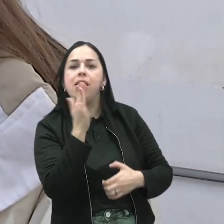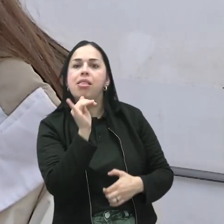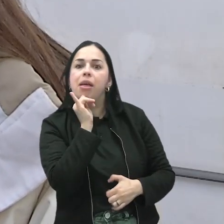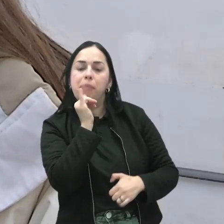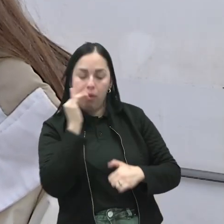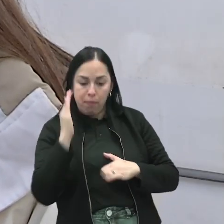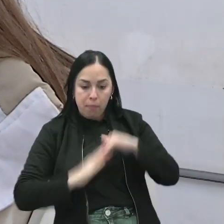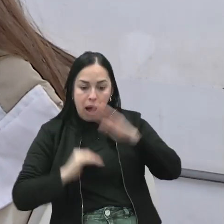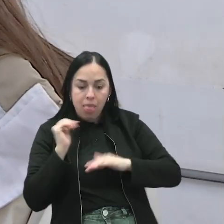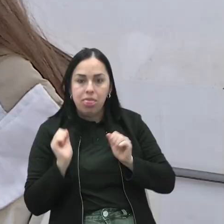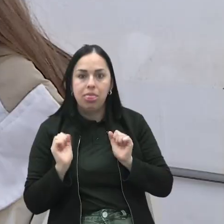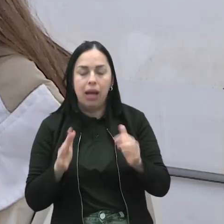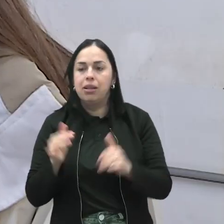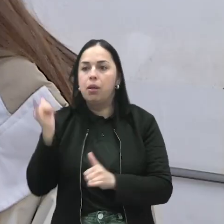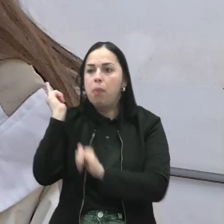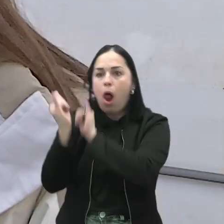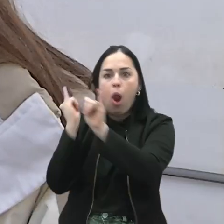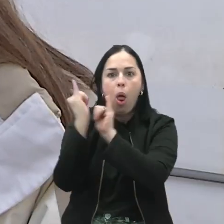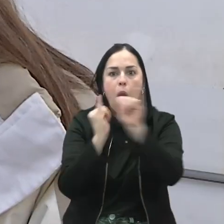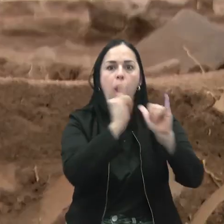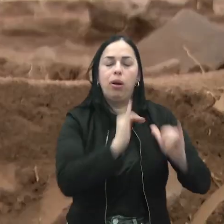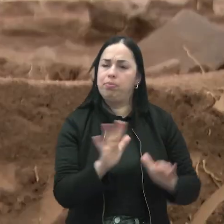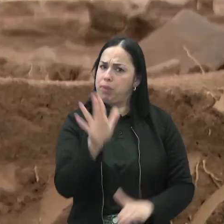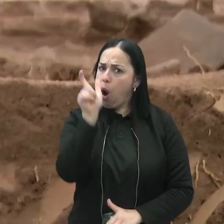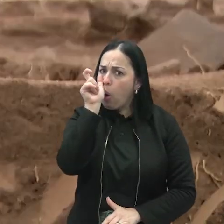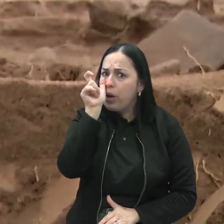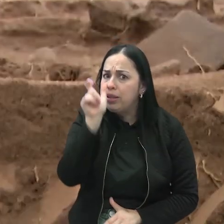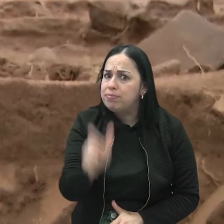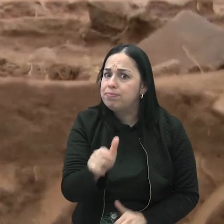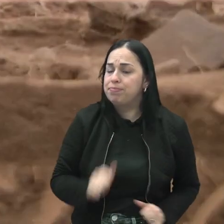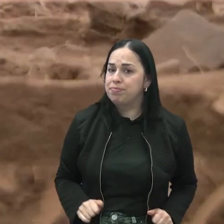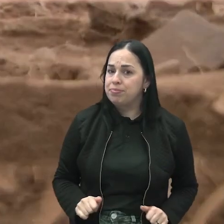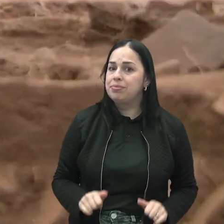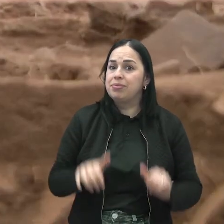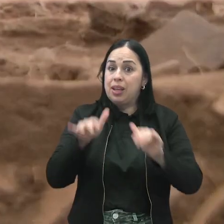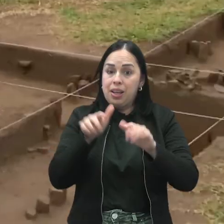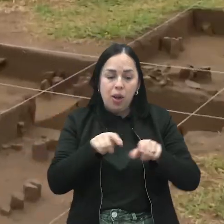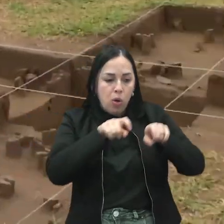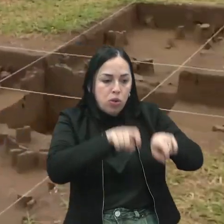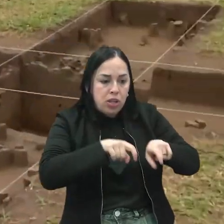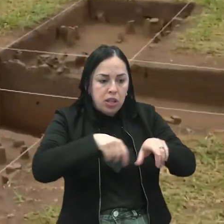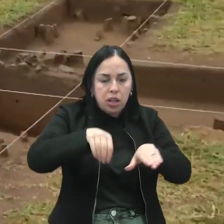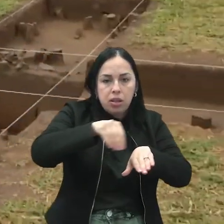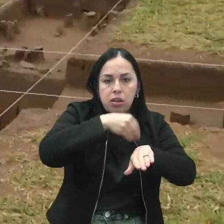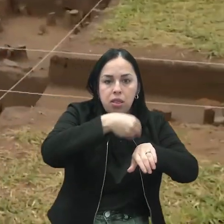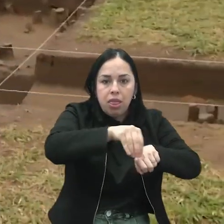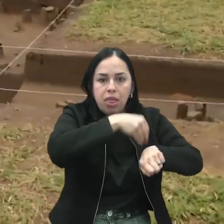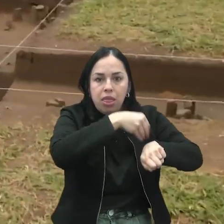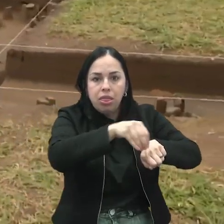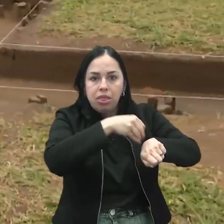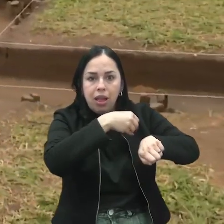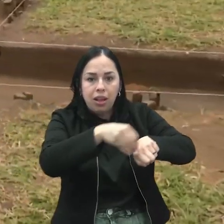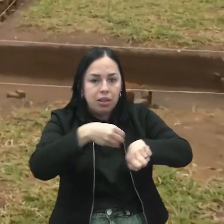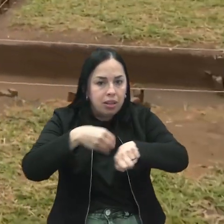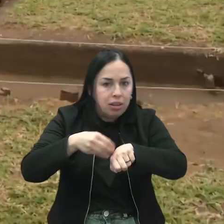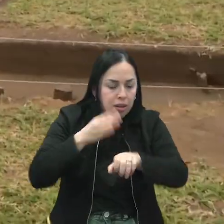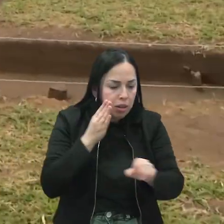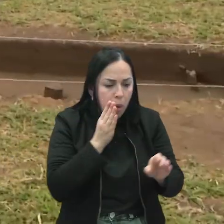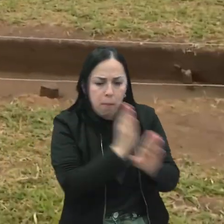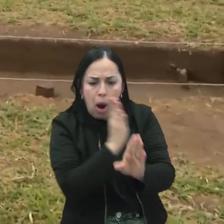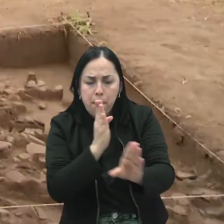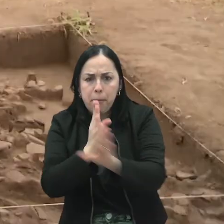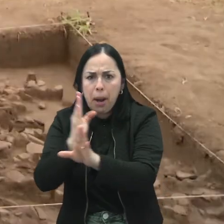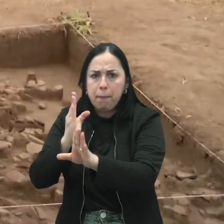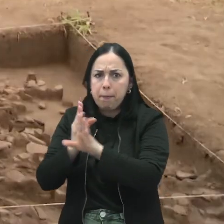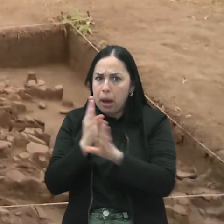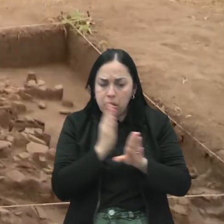modos de fazer, são os saberes. E olha que interessante, os sítios arqueológicos, locais onde